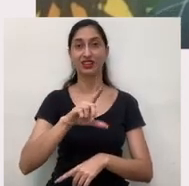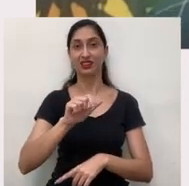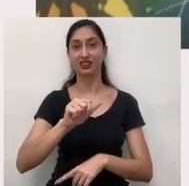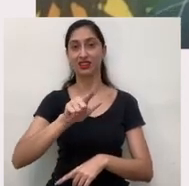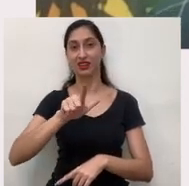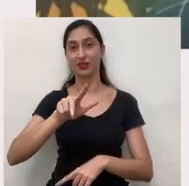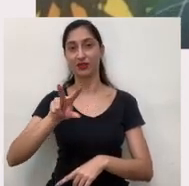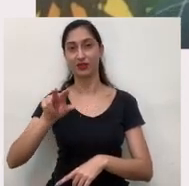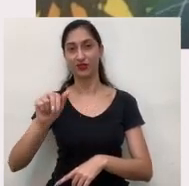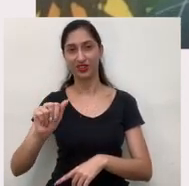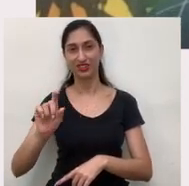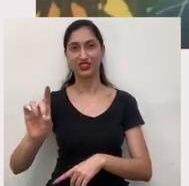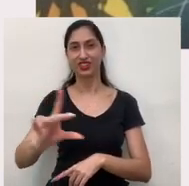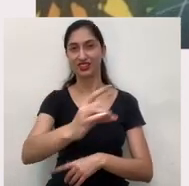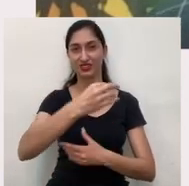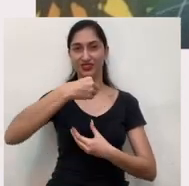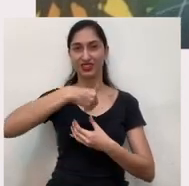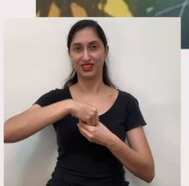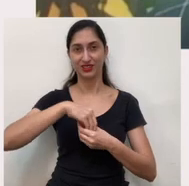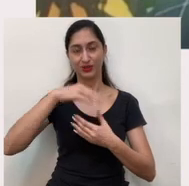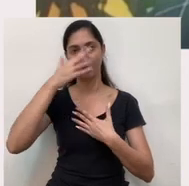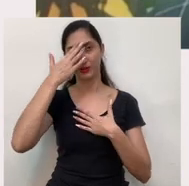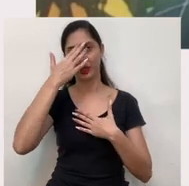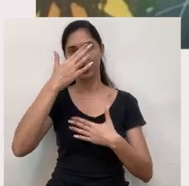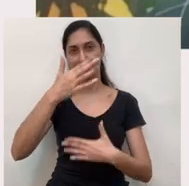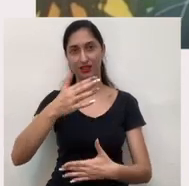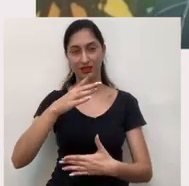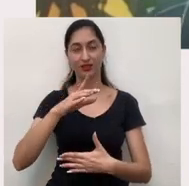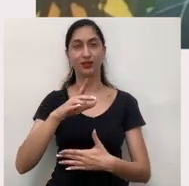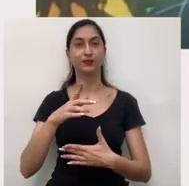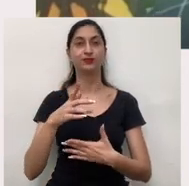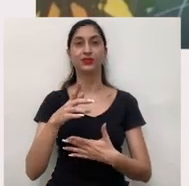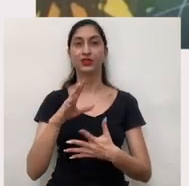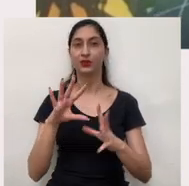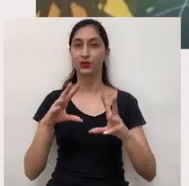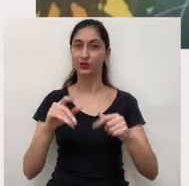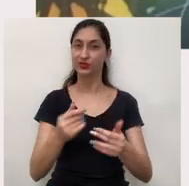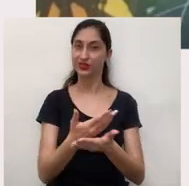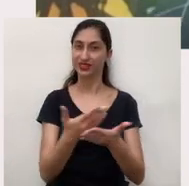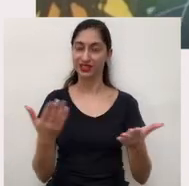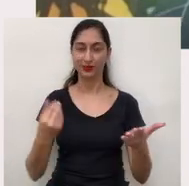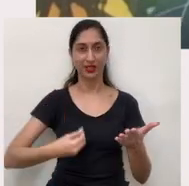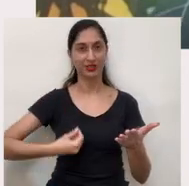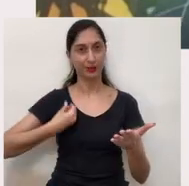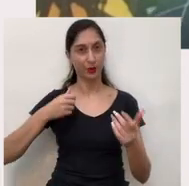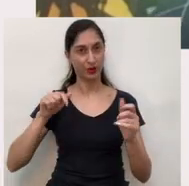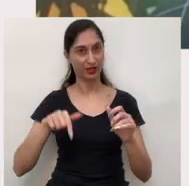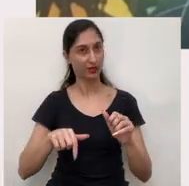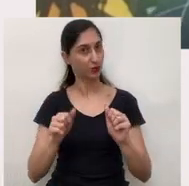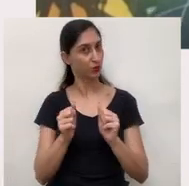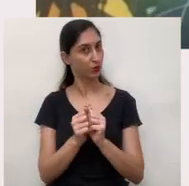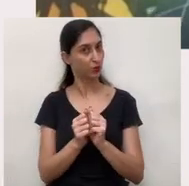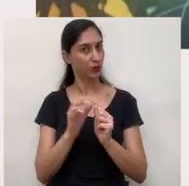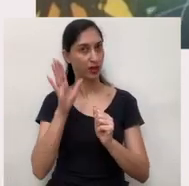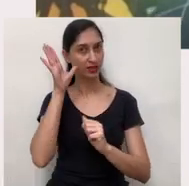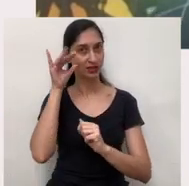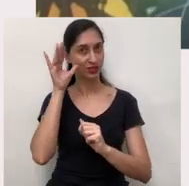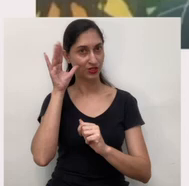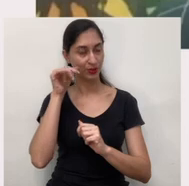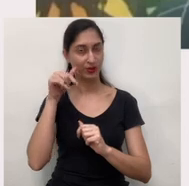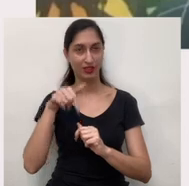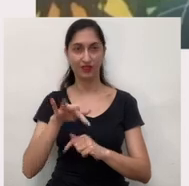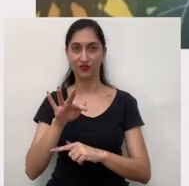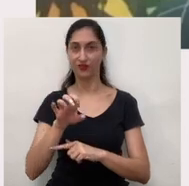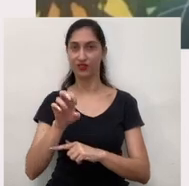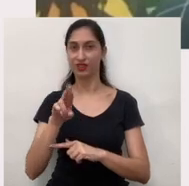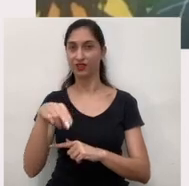Tá certo. Fernanda, obrigada demais pelo encontro hoje. Obrigada a todos que participaram aqui com a gente, puderam assistir um pouquinho da fala